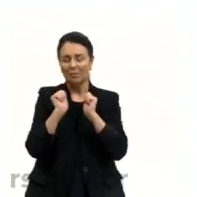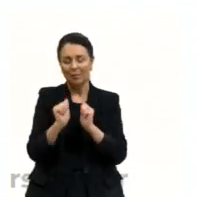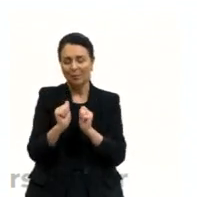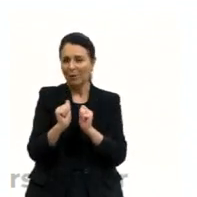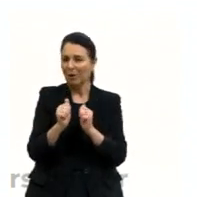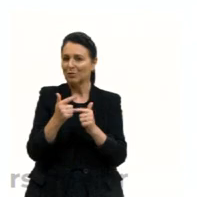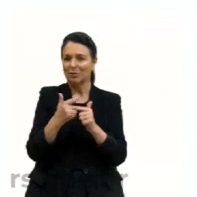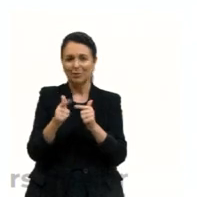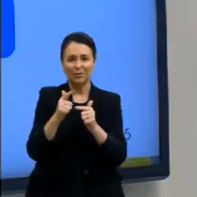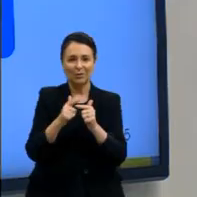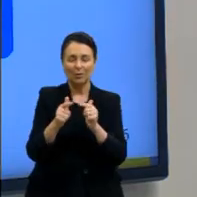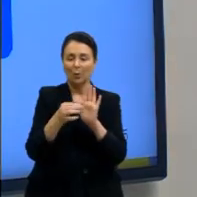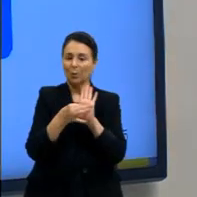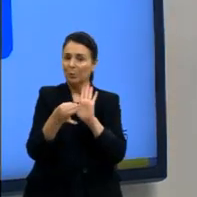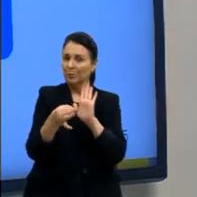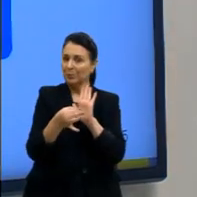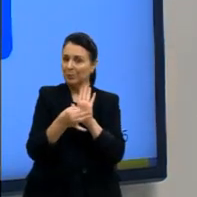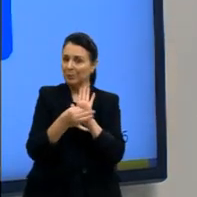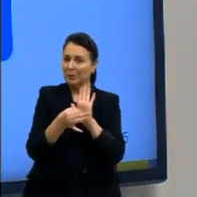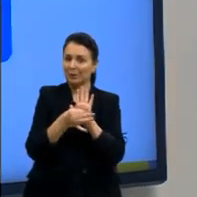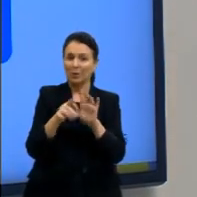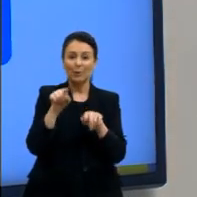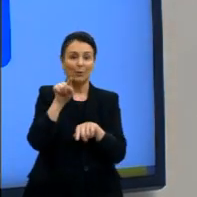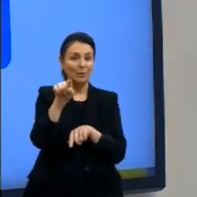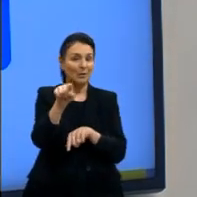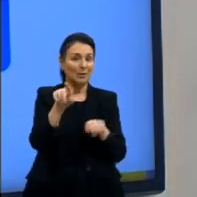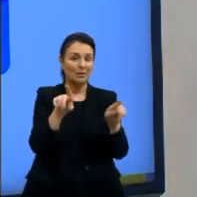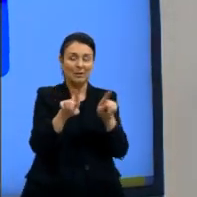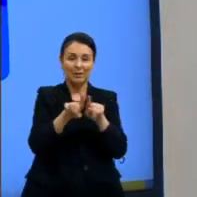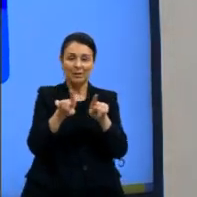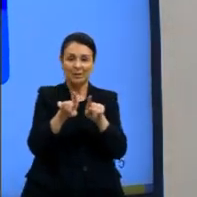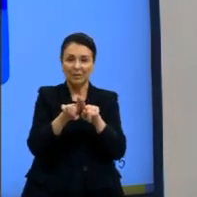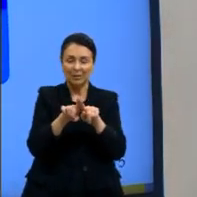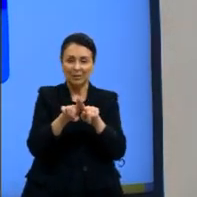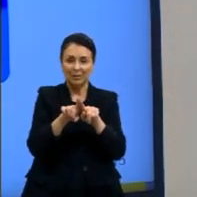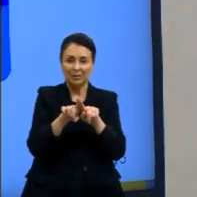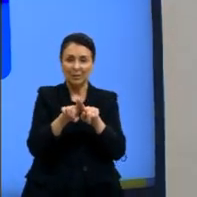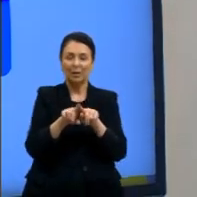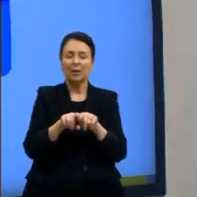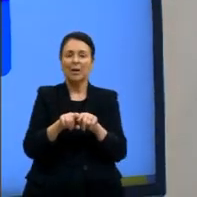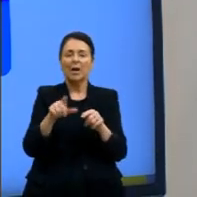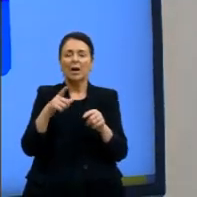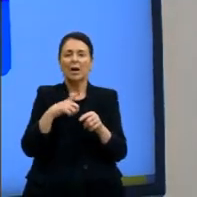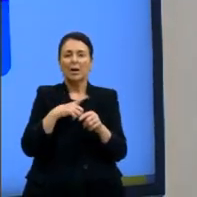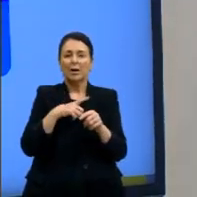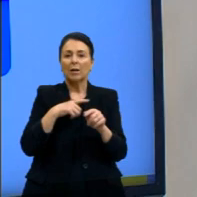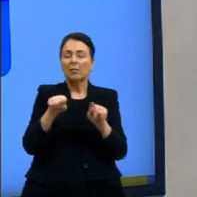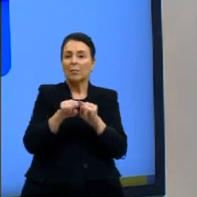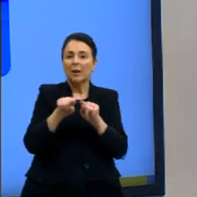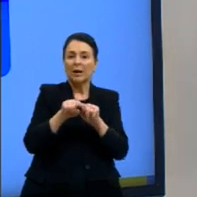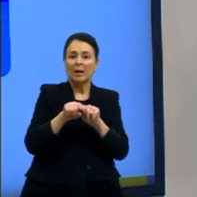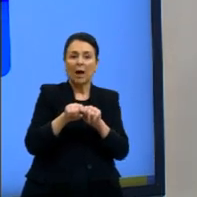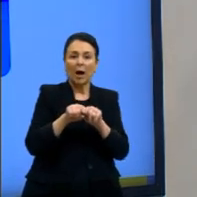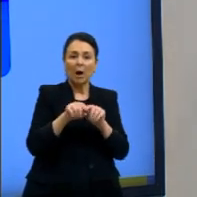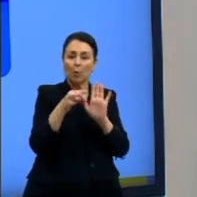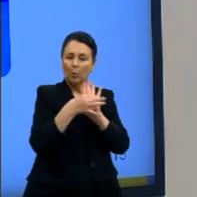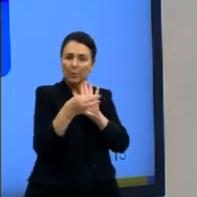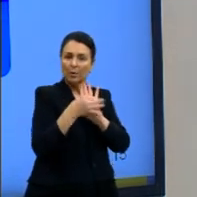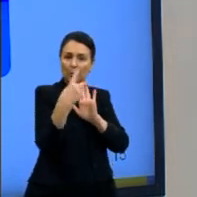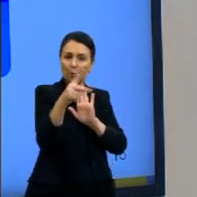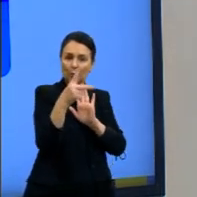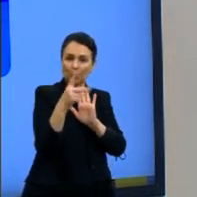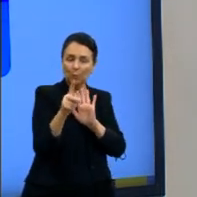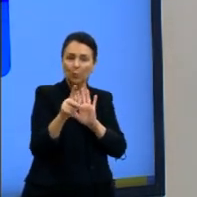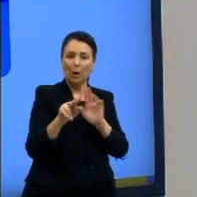vontade sugiro a você que também é coloque sugestão nos comentários sistemas que